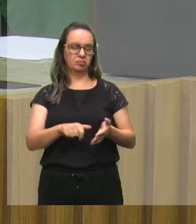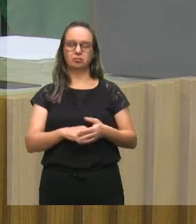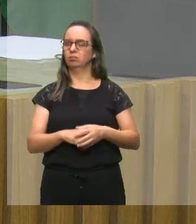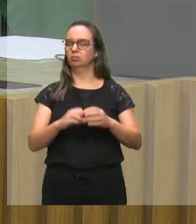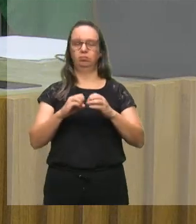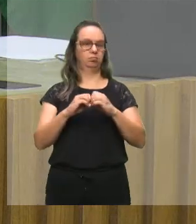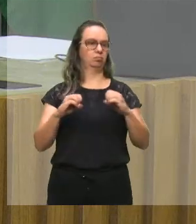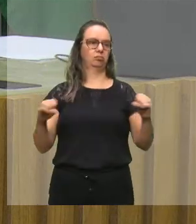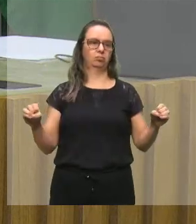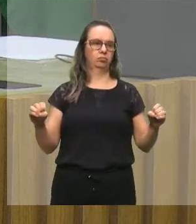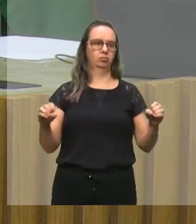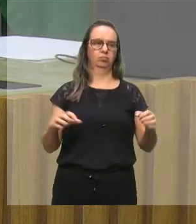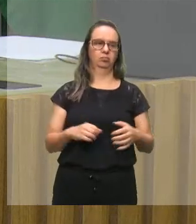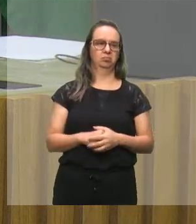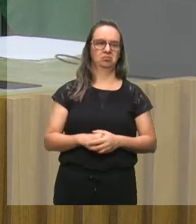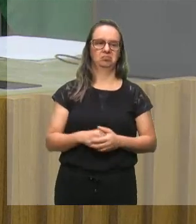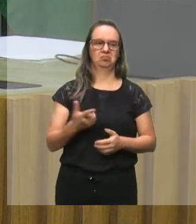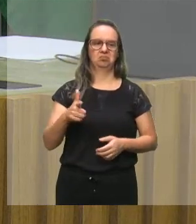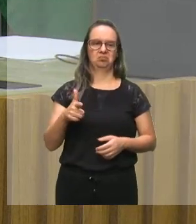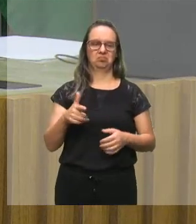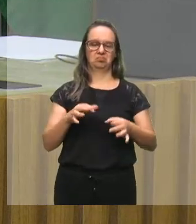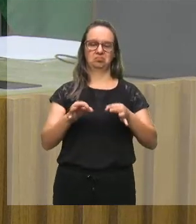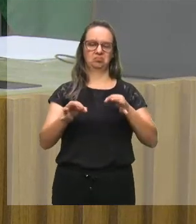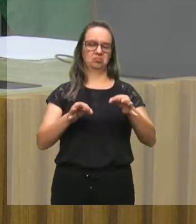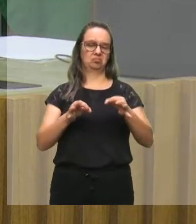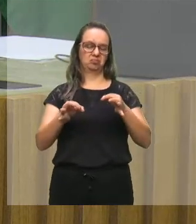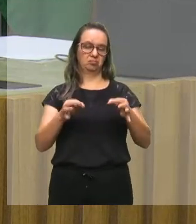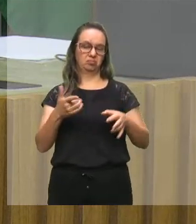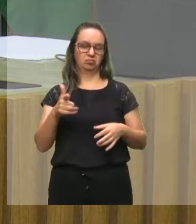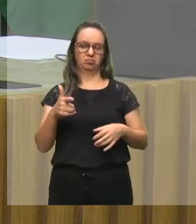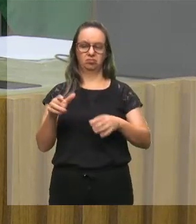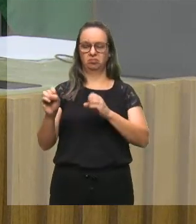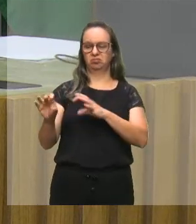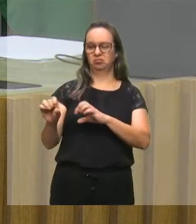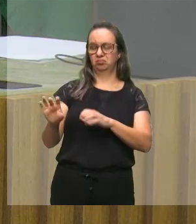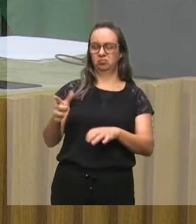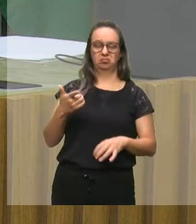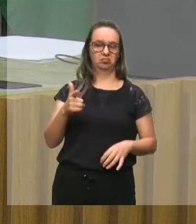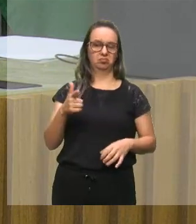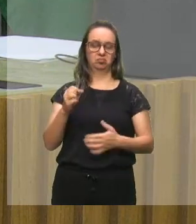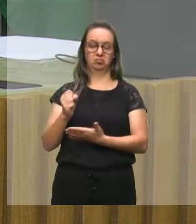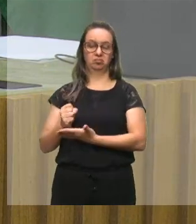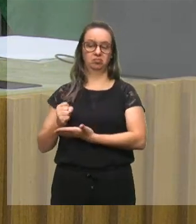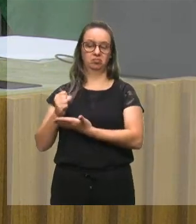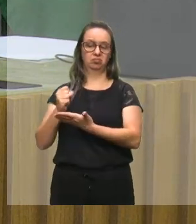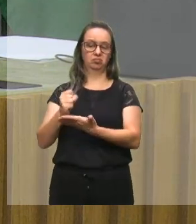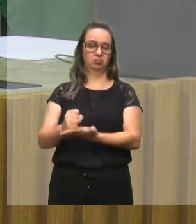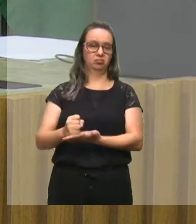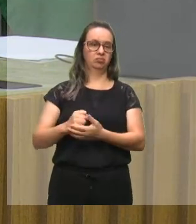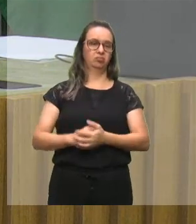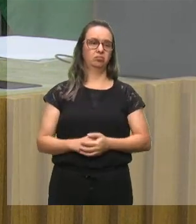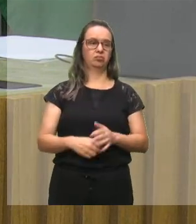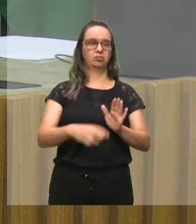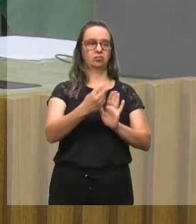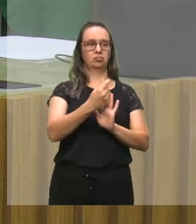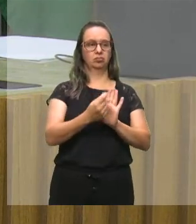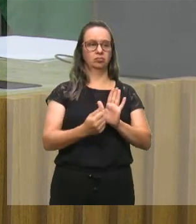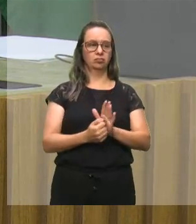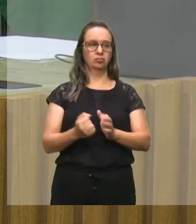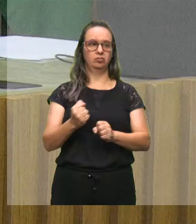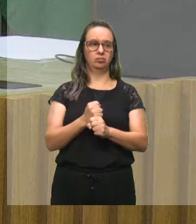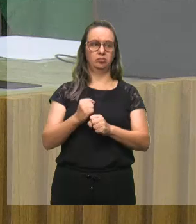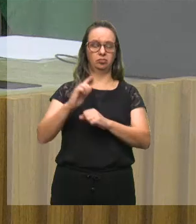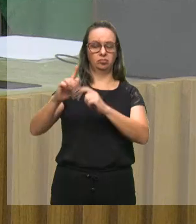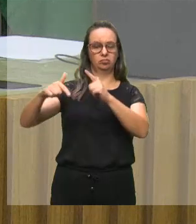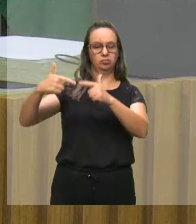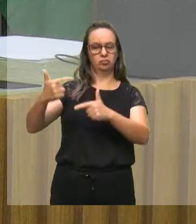foi um pré-natal muito sem muita ajuda. Então, eu gostaria que nesse próximo orçamento fossem pensadas